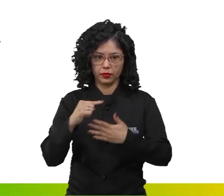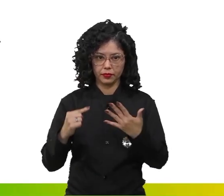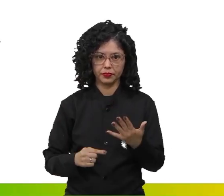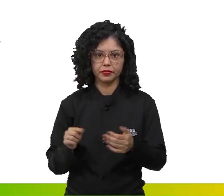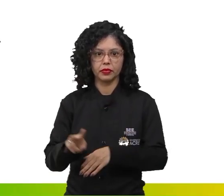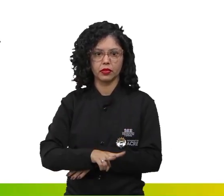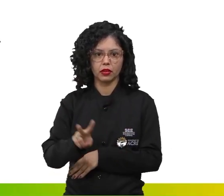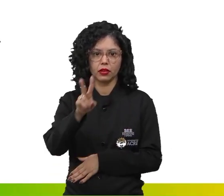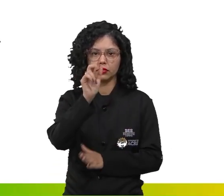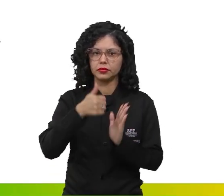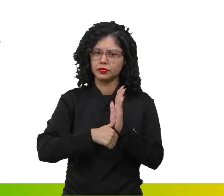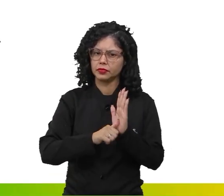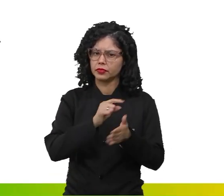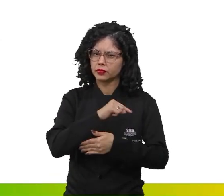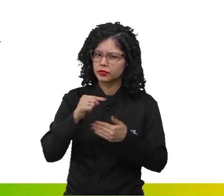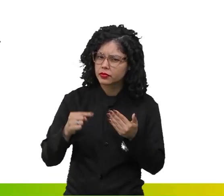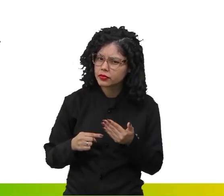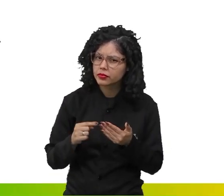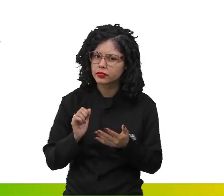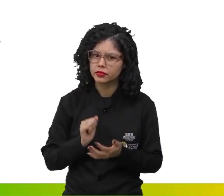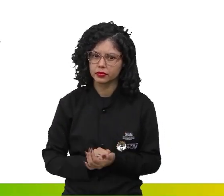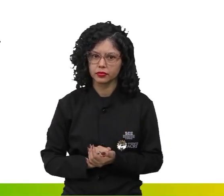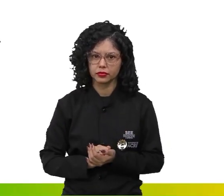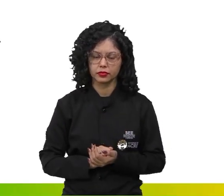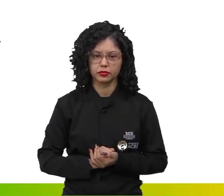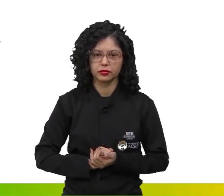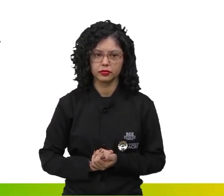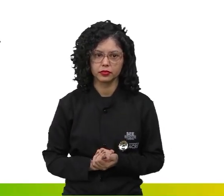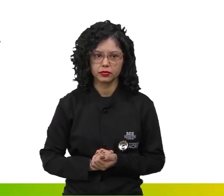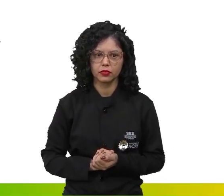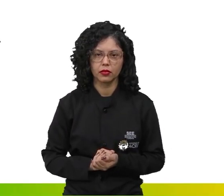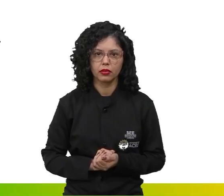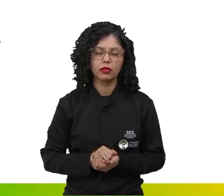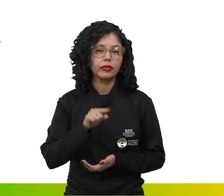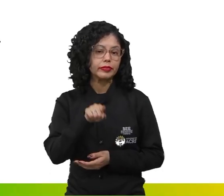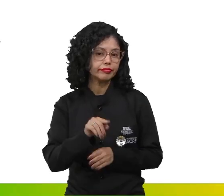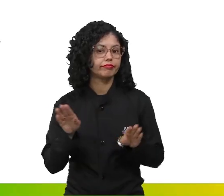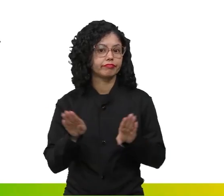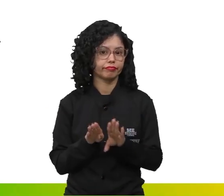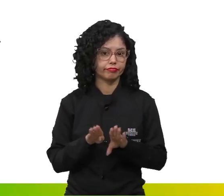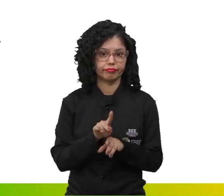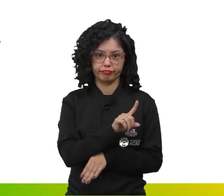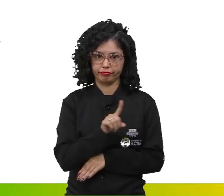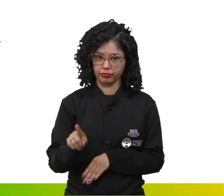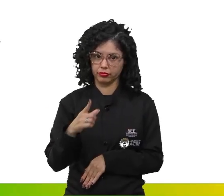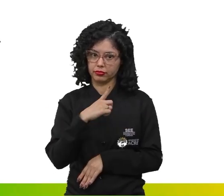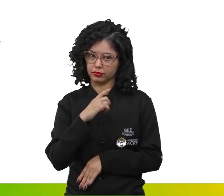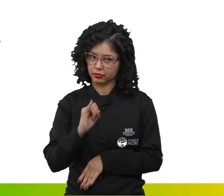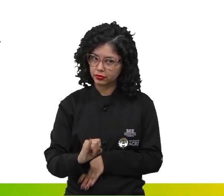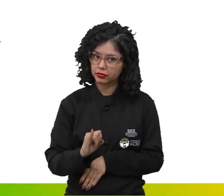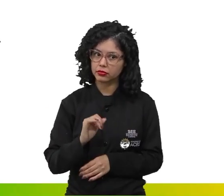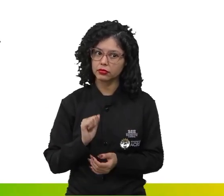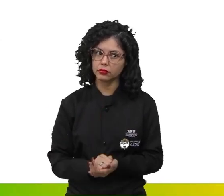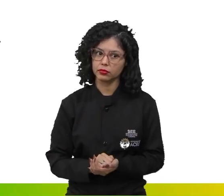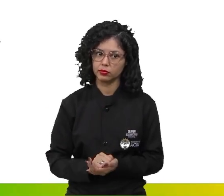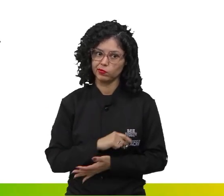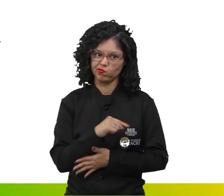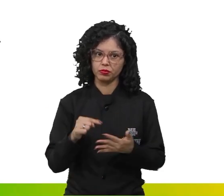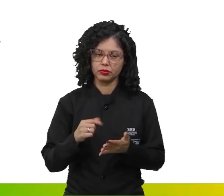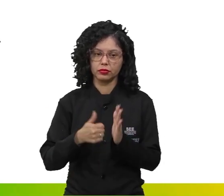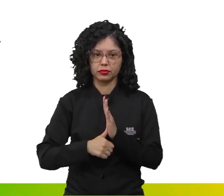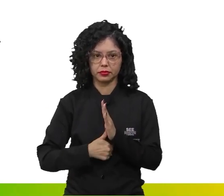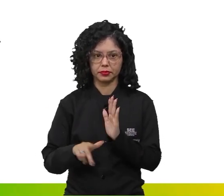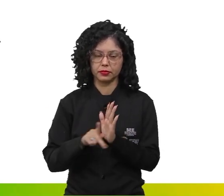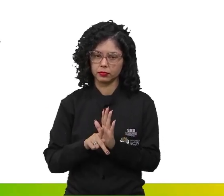narrativas múltiplas que valorizam identidades diversas. Aqui também não. Se a gente tem identidades diversas, nós não temos